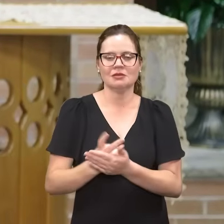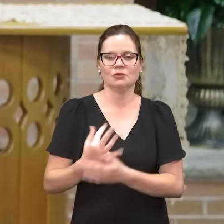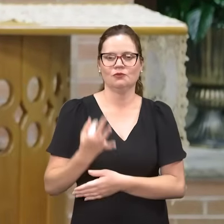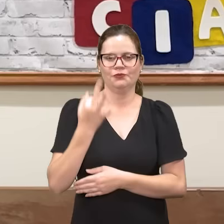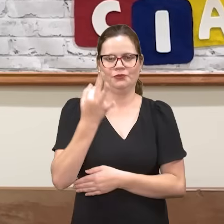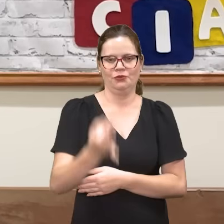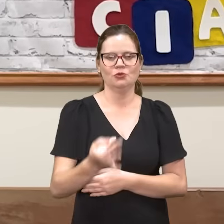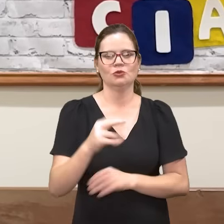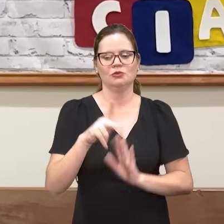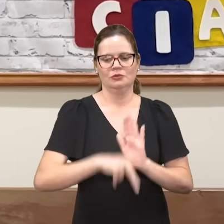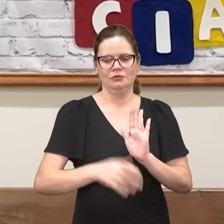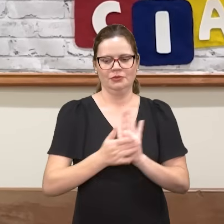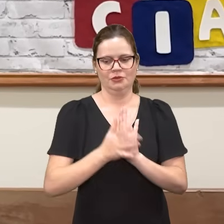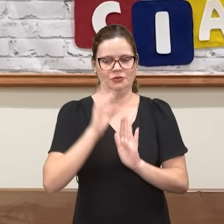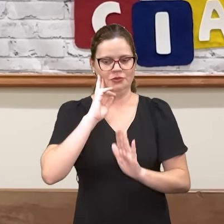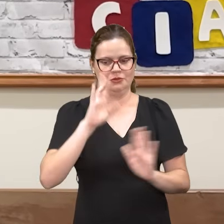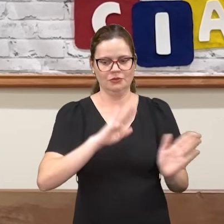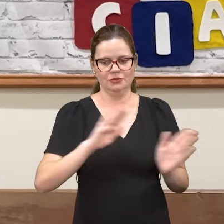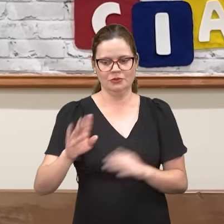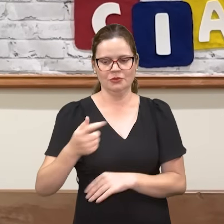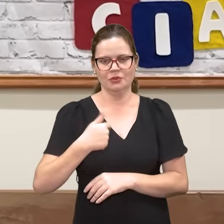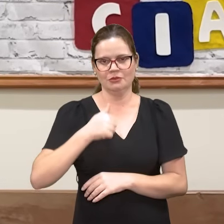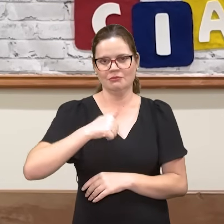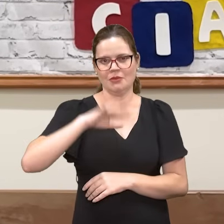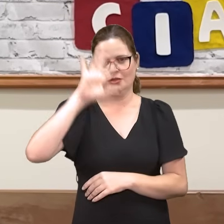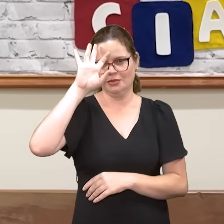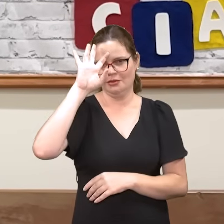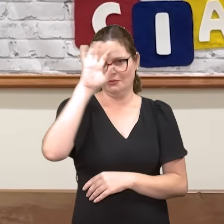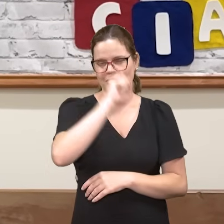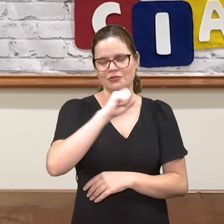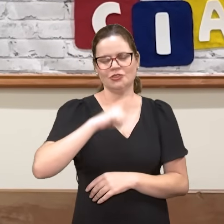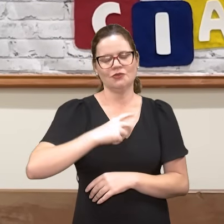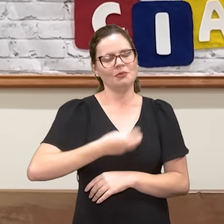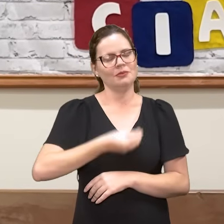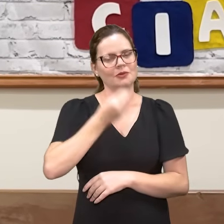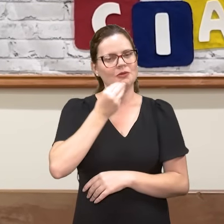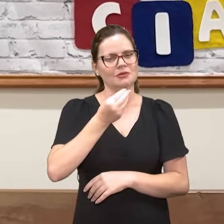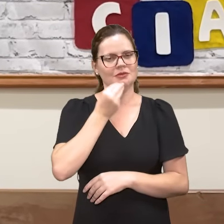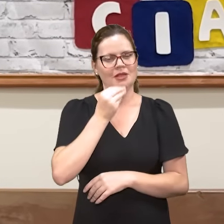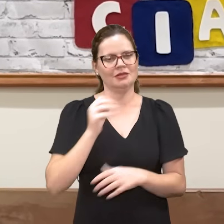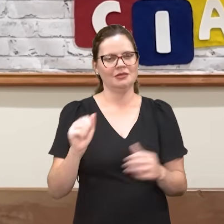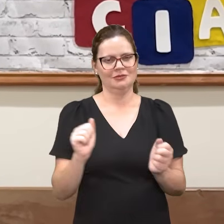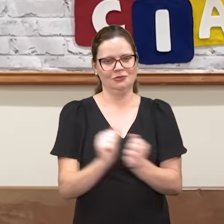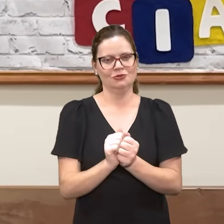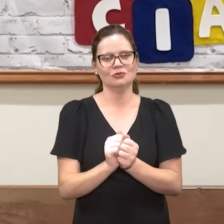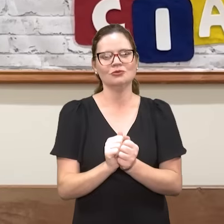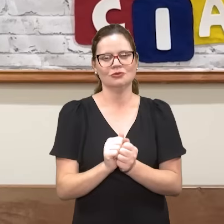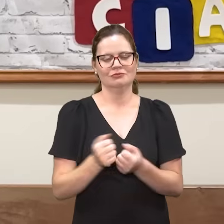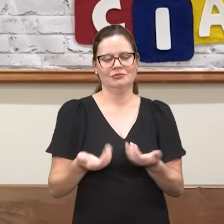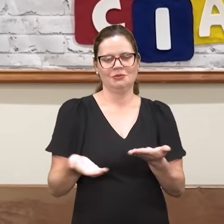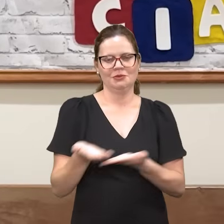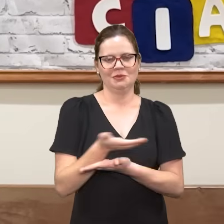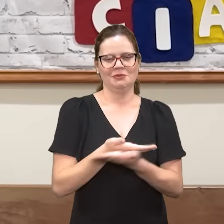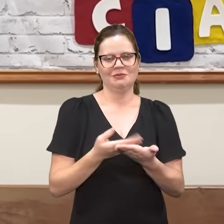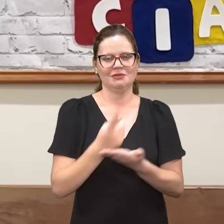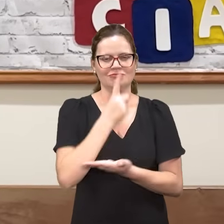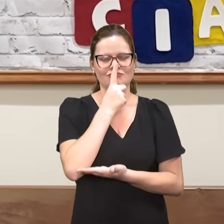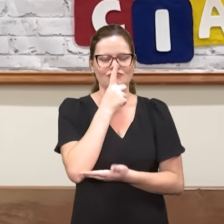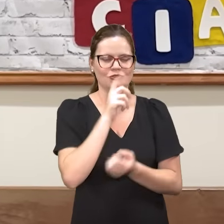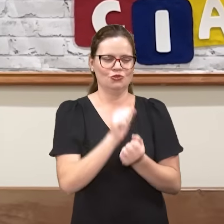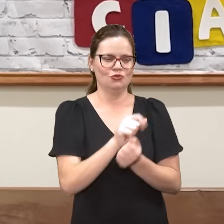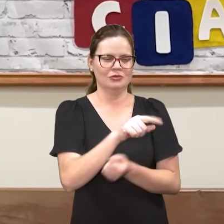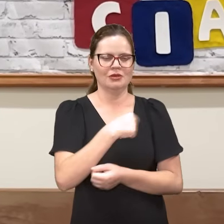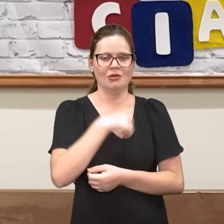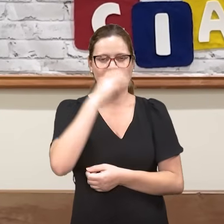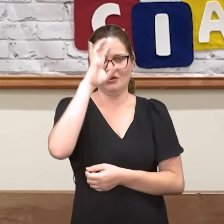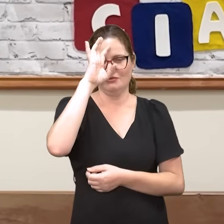do Senhor. Uma das coisas que eu mais aprendi com ele, eu tive o privilégio de poder conviver de perto com ele, e